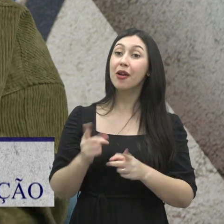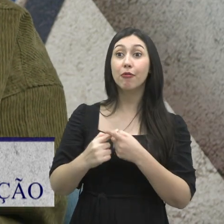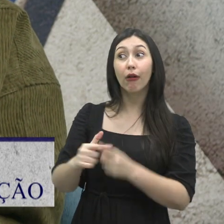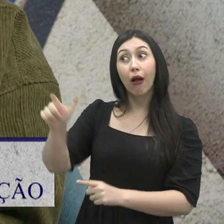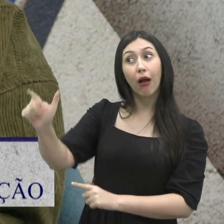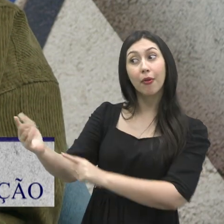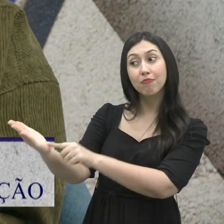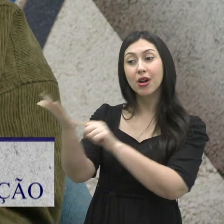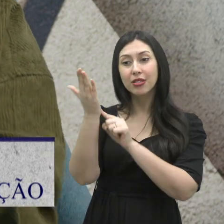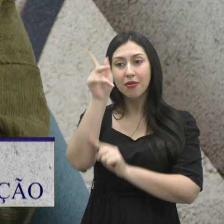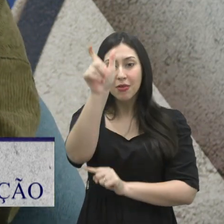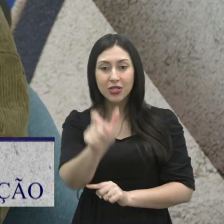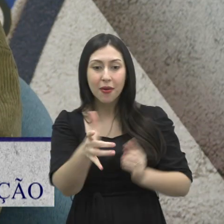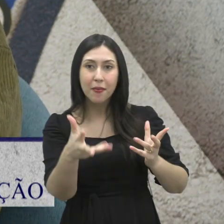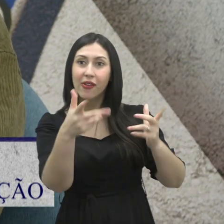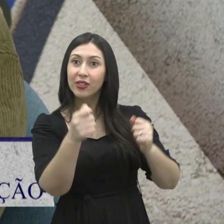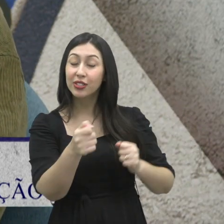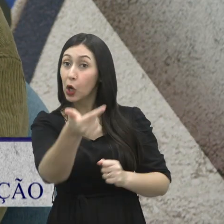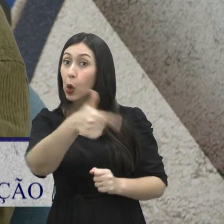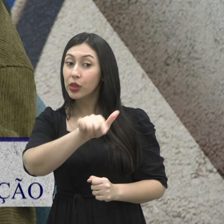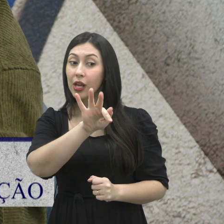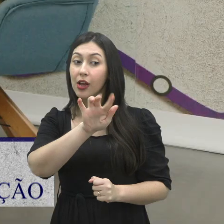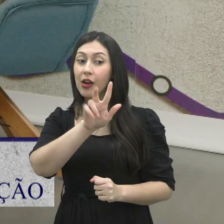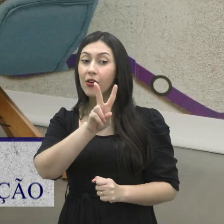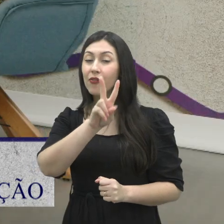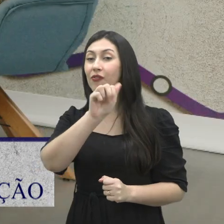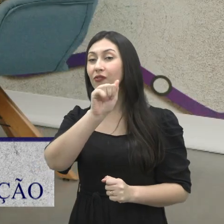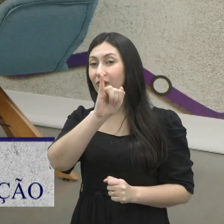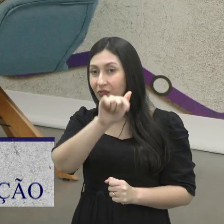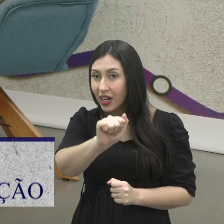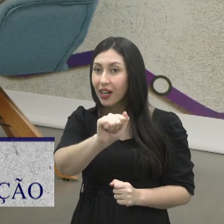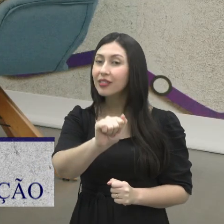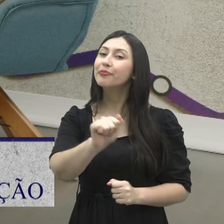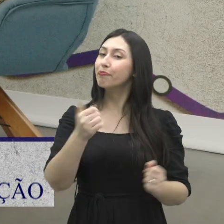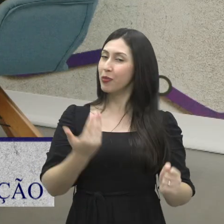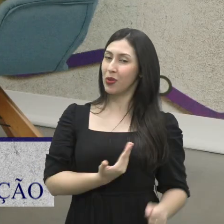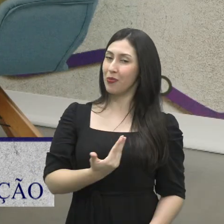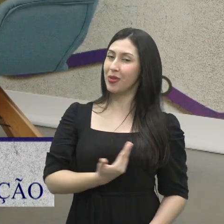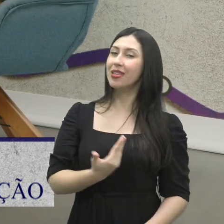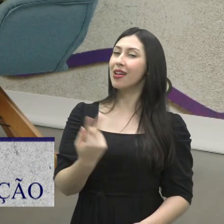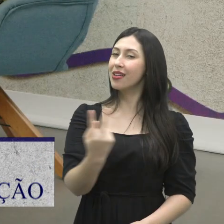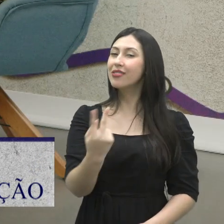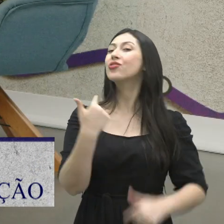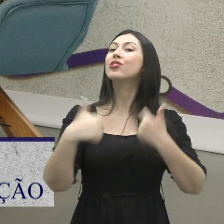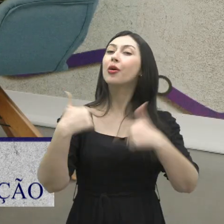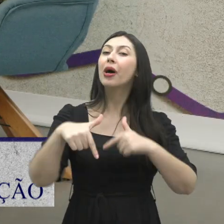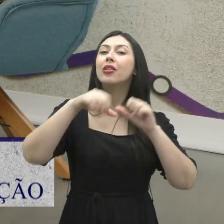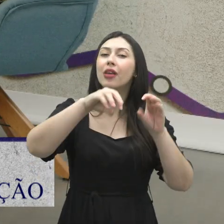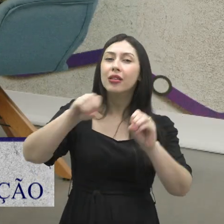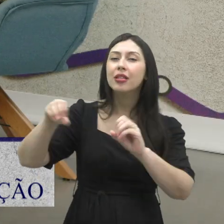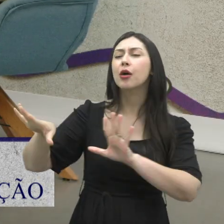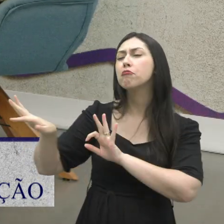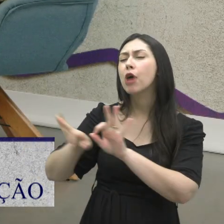também uma pessoa muito incrível, que é a Flávia de Oliveira, que hoje em dia é minha parceira. Legal. Né? Então, a gente trabalha com educação, temos